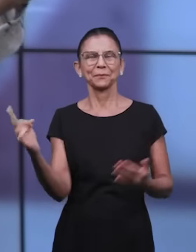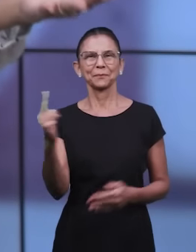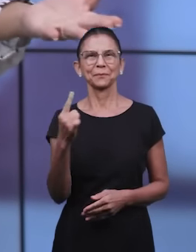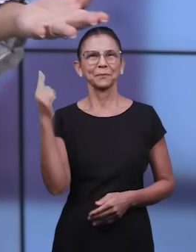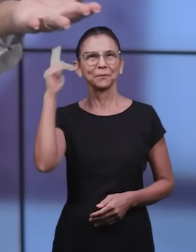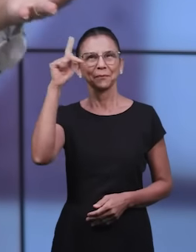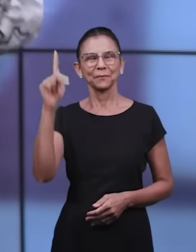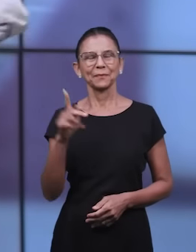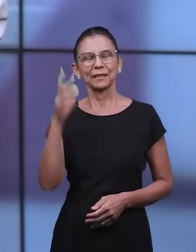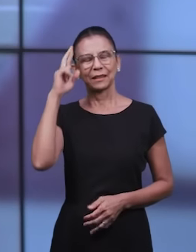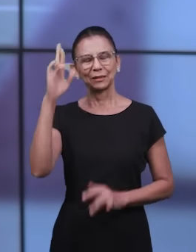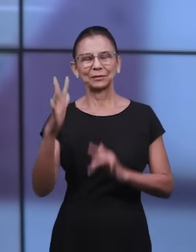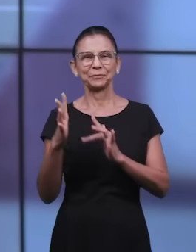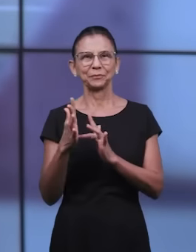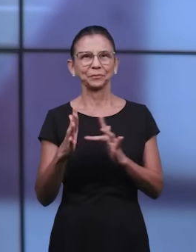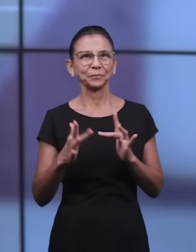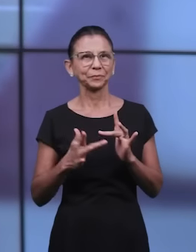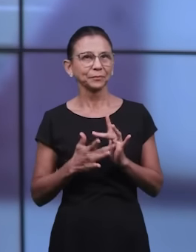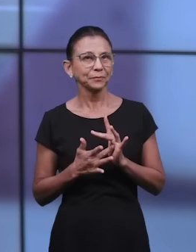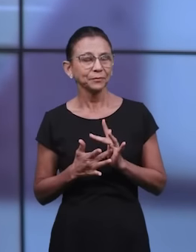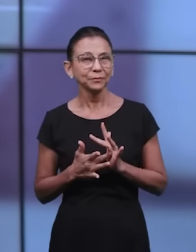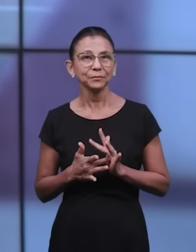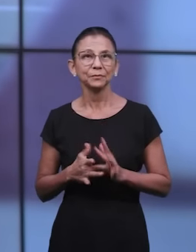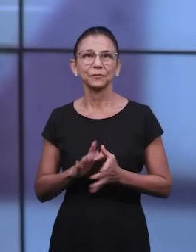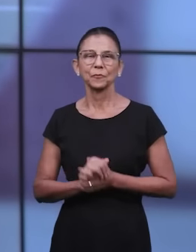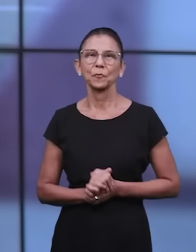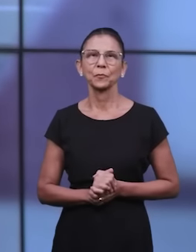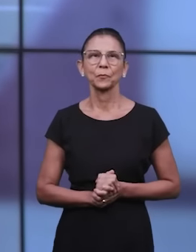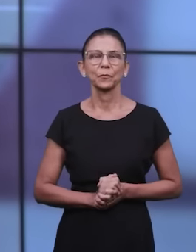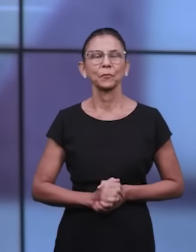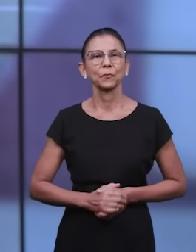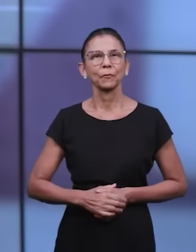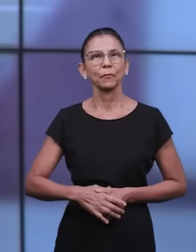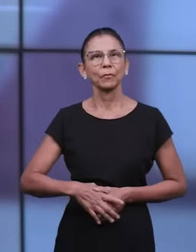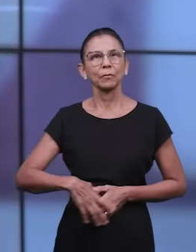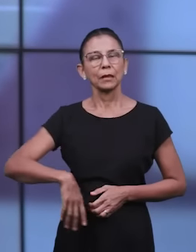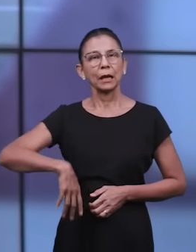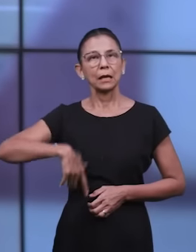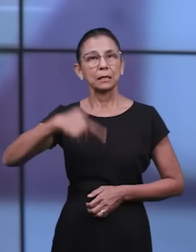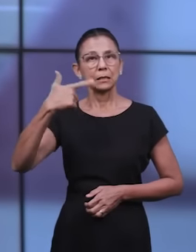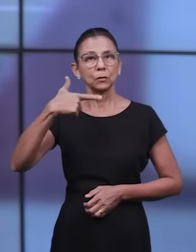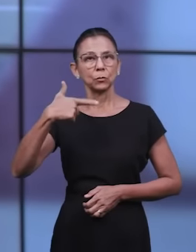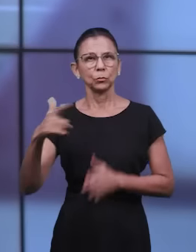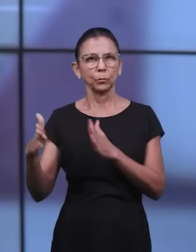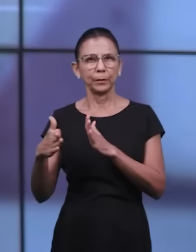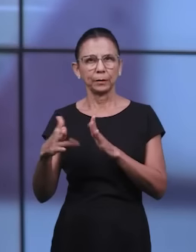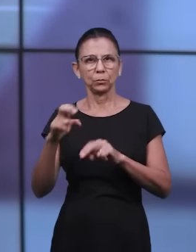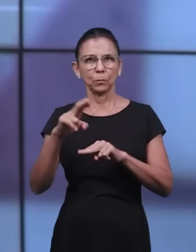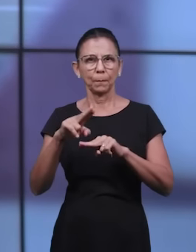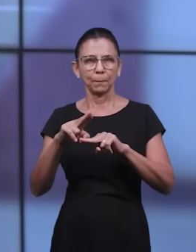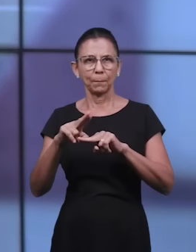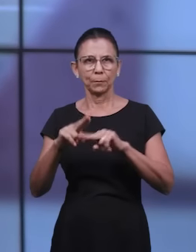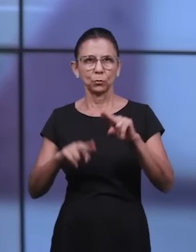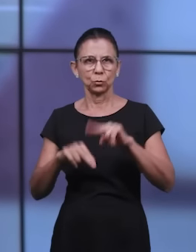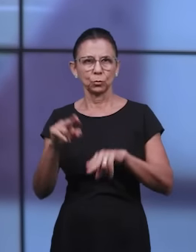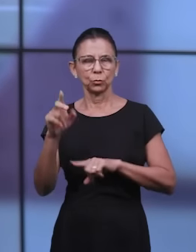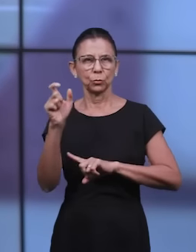Cumprimentamos a todos com a paz do Senhor Jesus. Neste segundo episódio do mês de junho, vamos permanecer